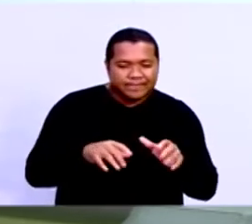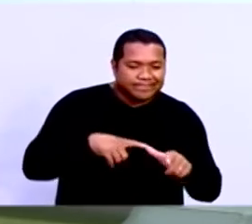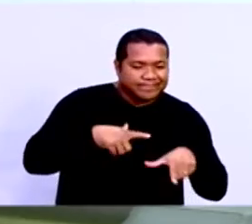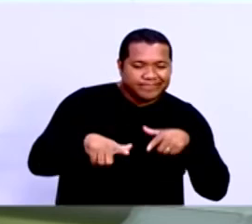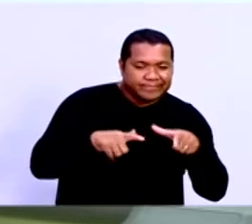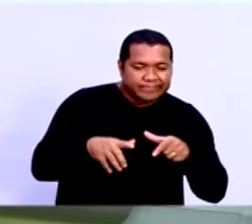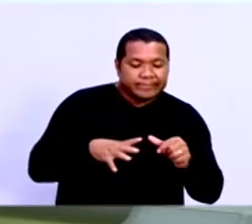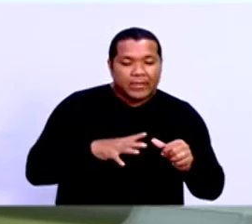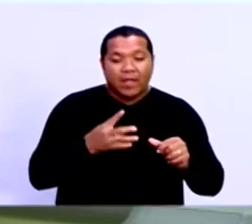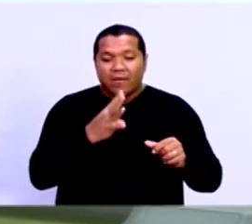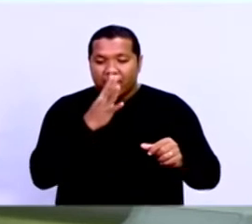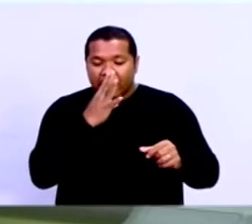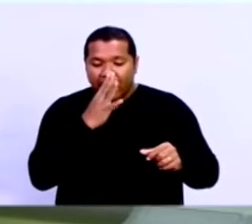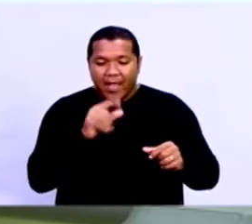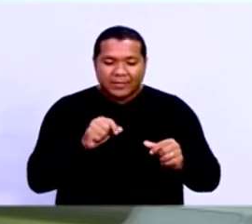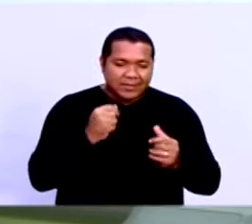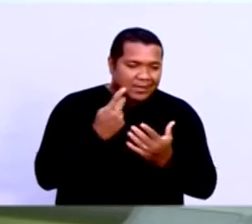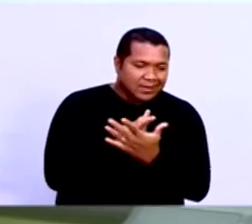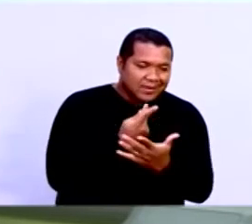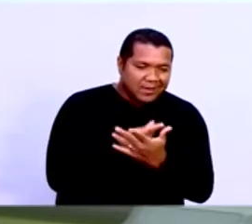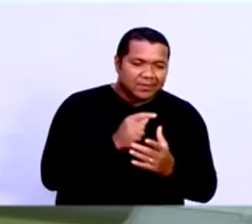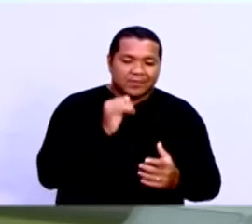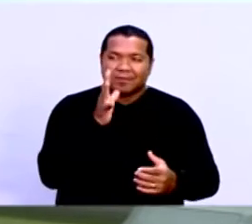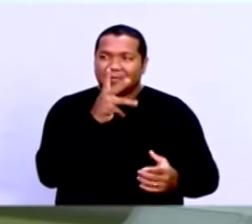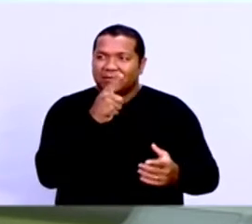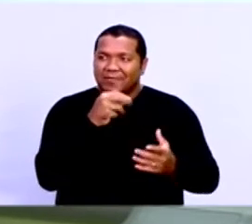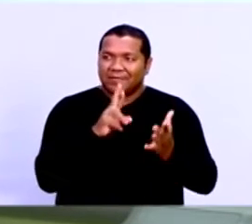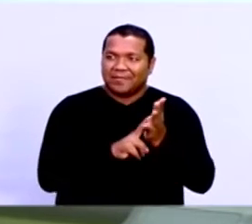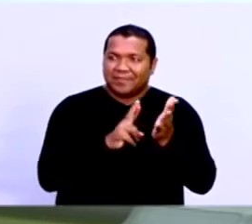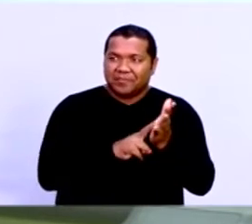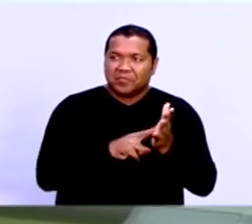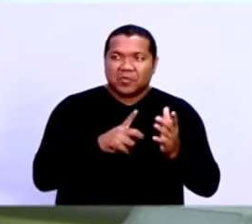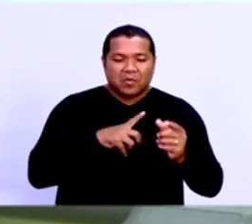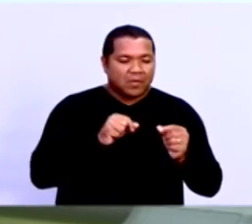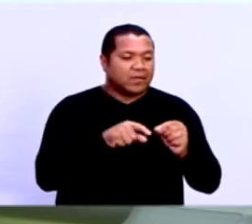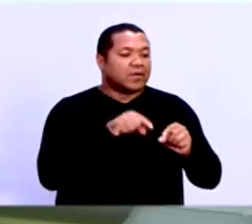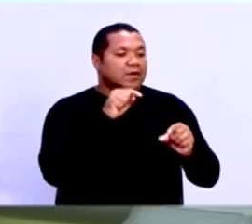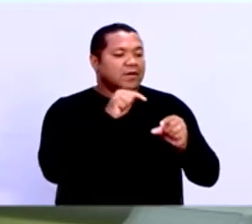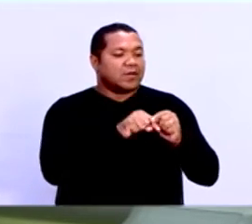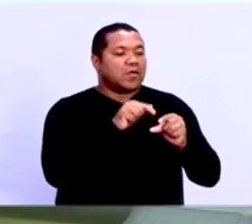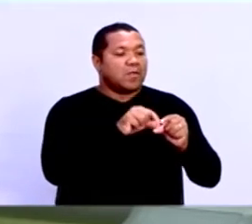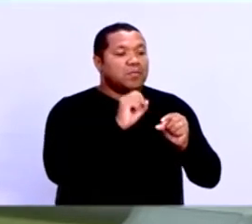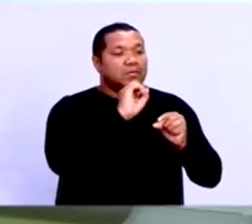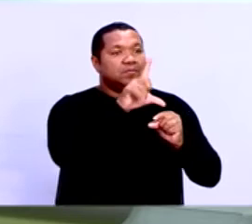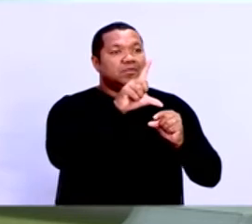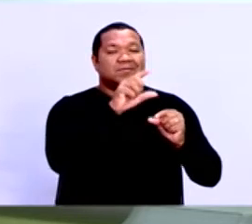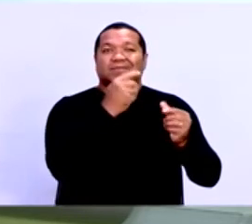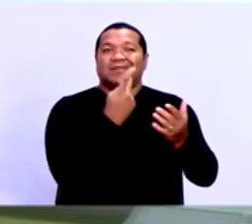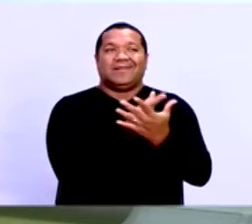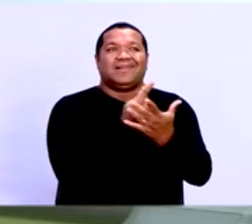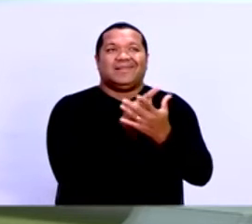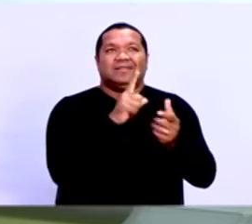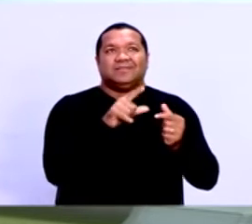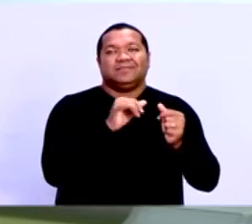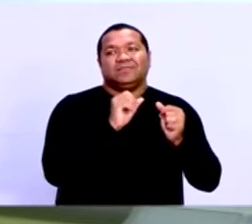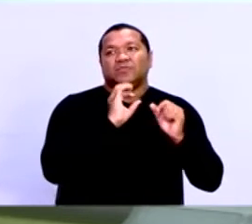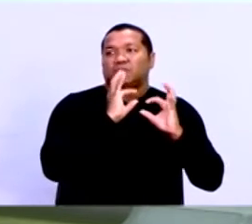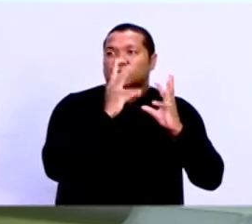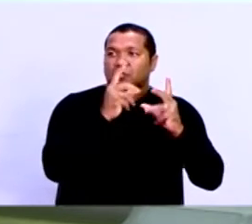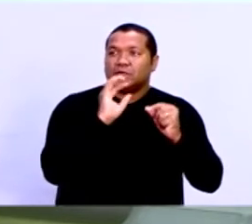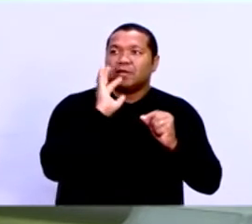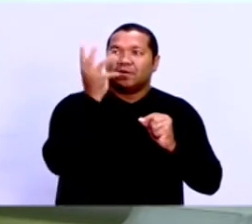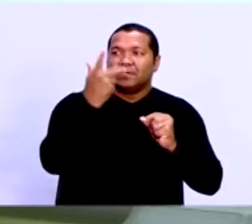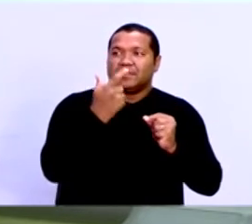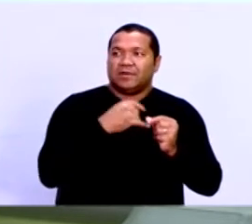para responder se teve algum erro de botão que não funcionou ou alguma resposta que não